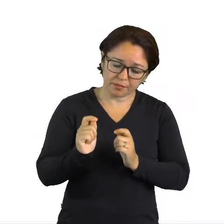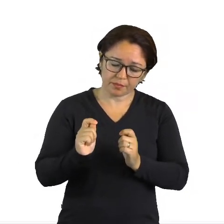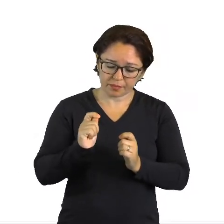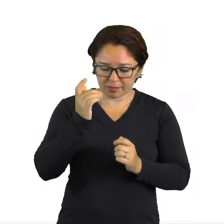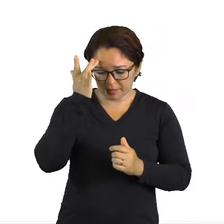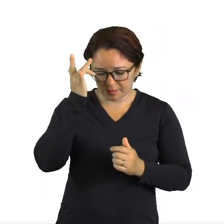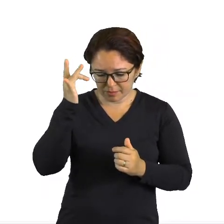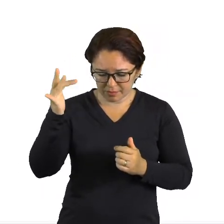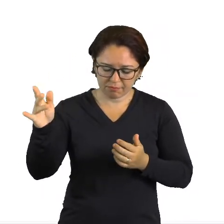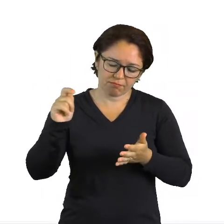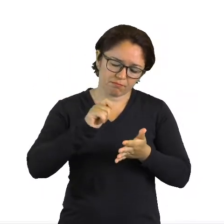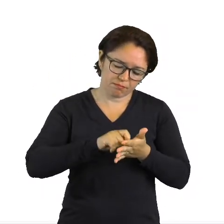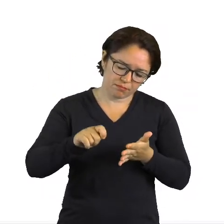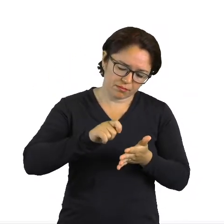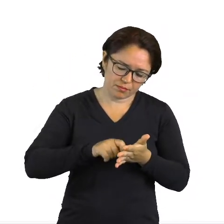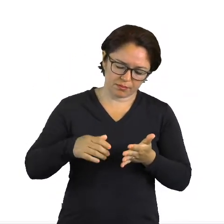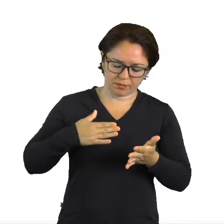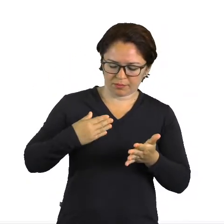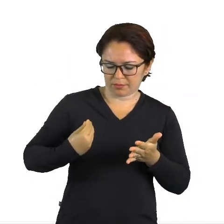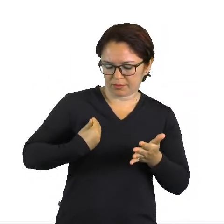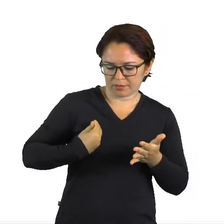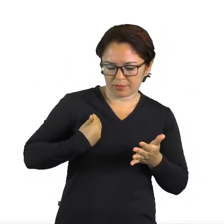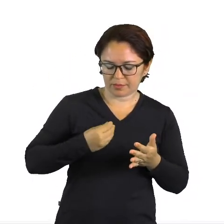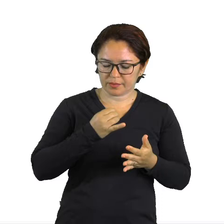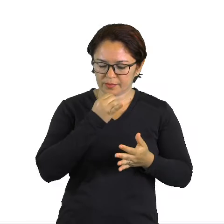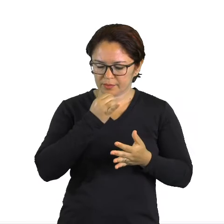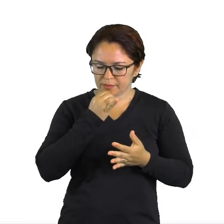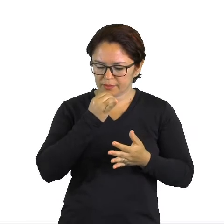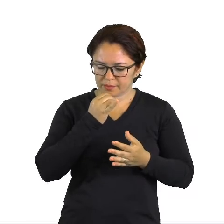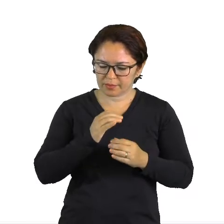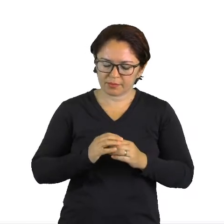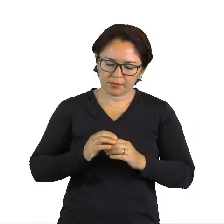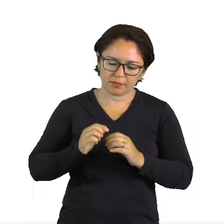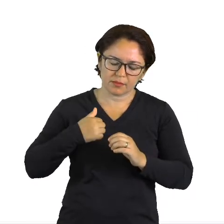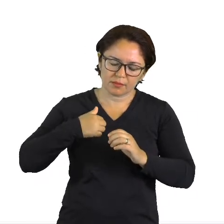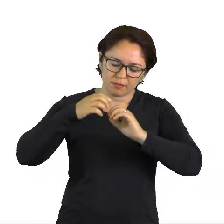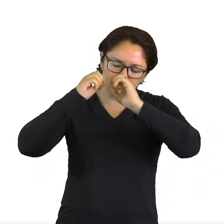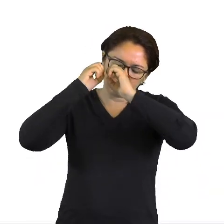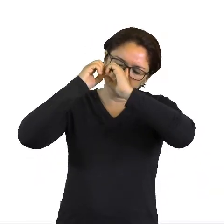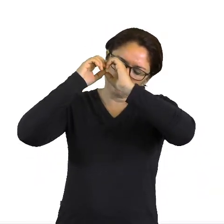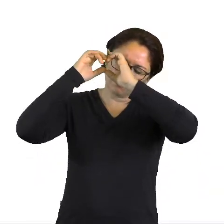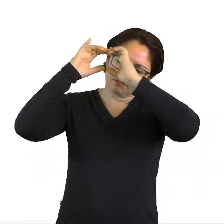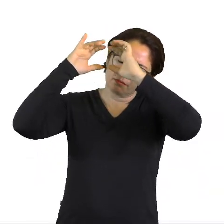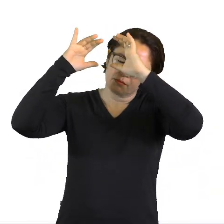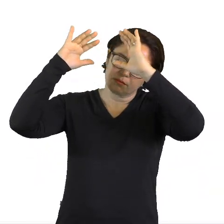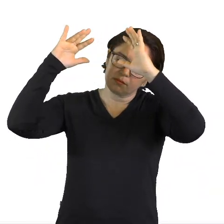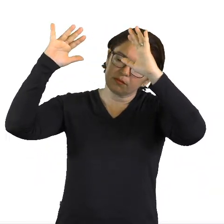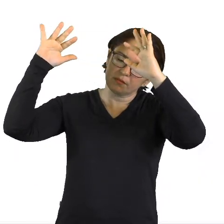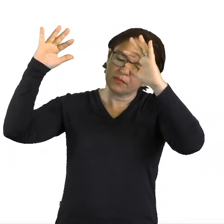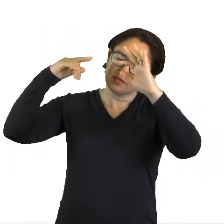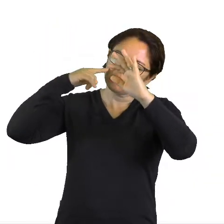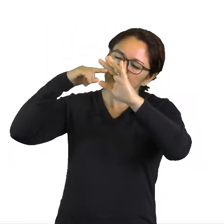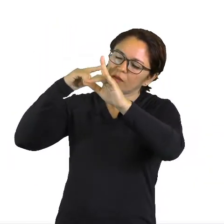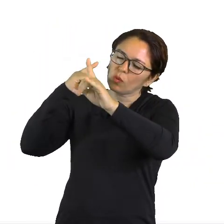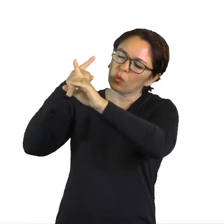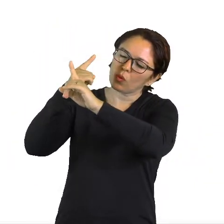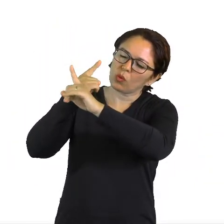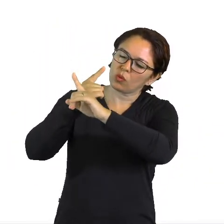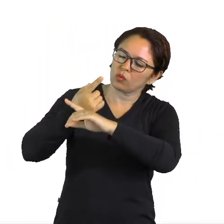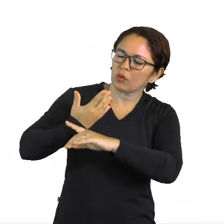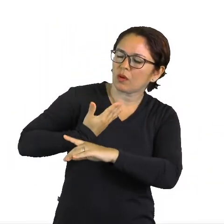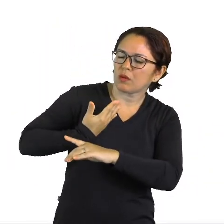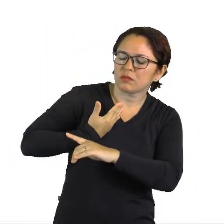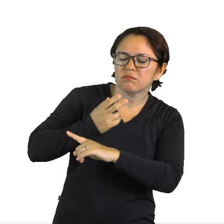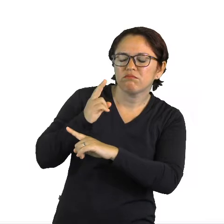destacar em minha imaginação a imagem da amiga há muito tempo esperada. Não quero anotar nesse